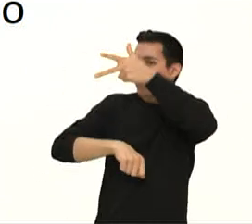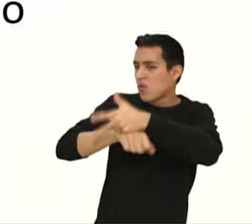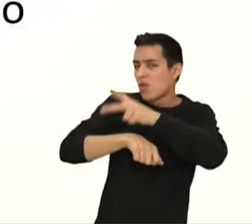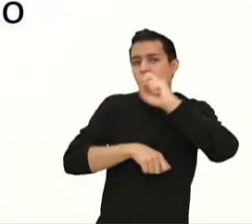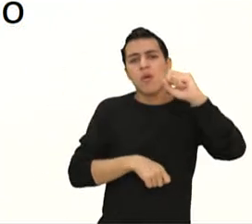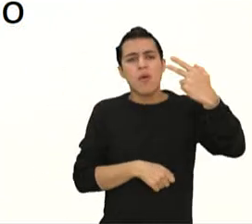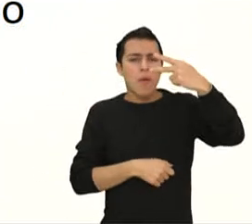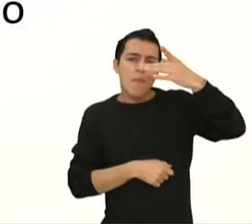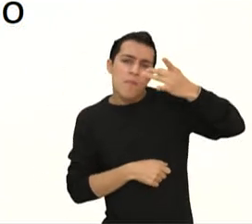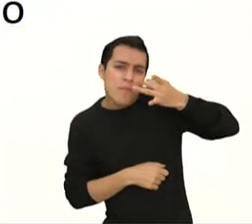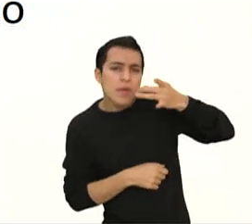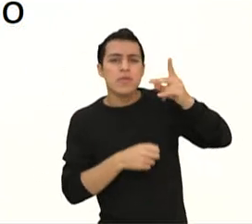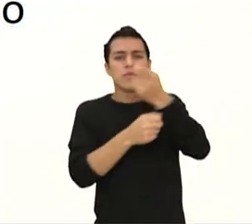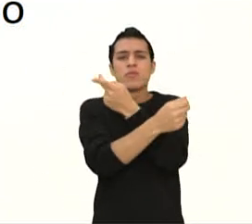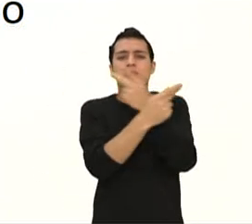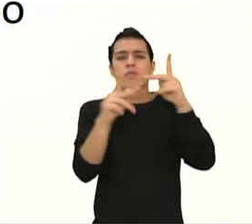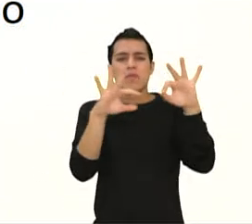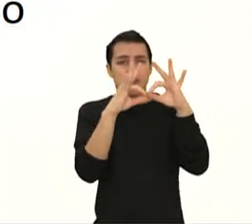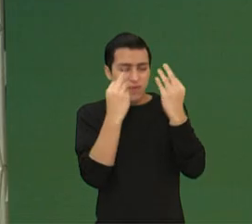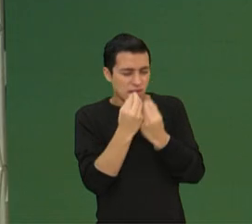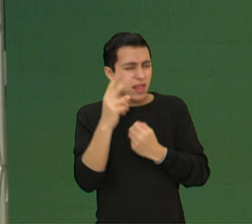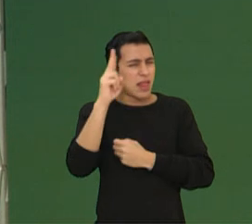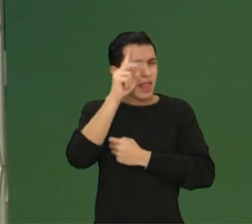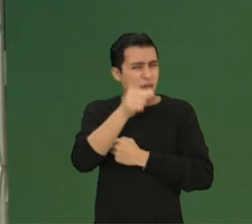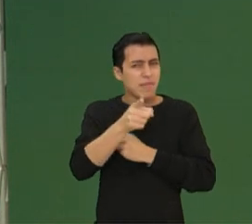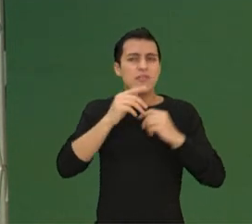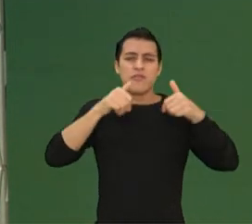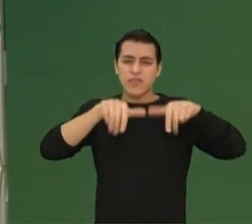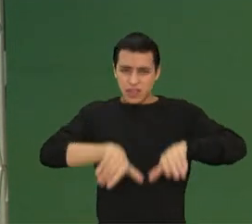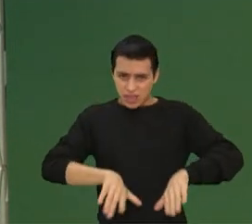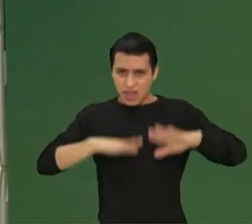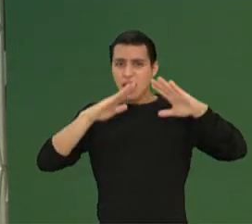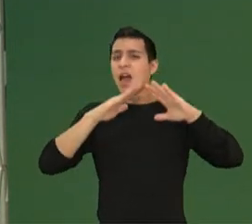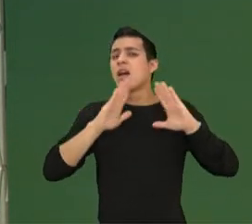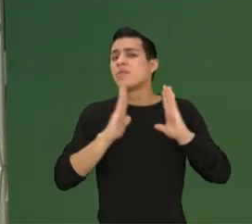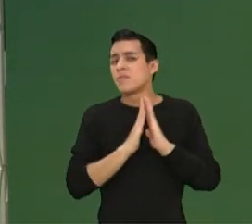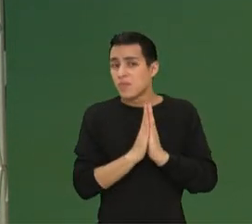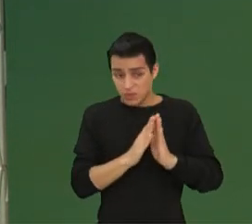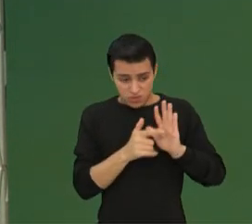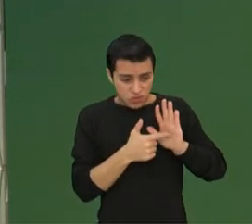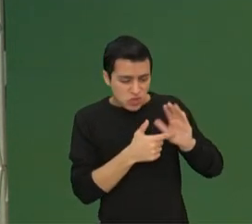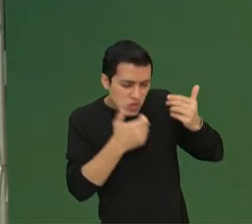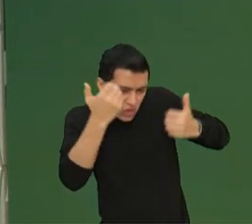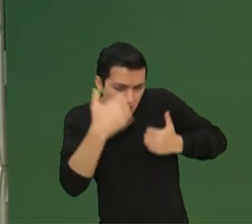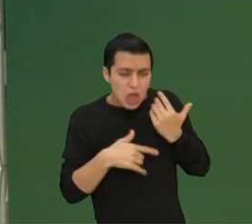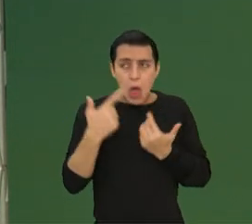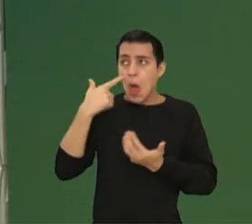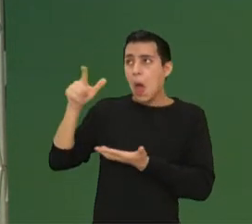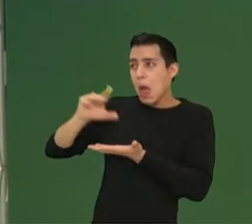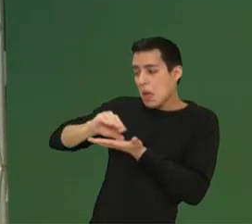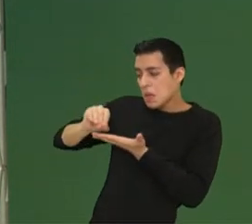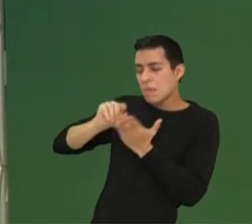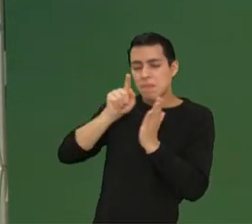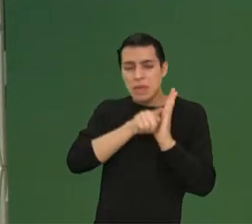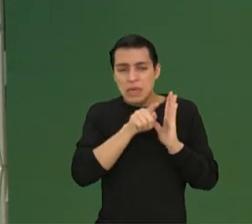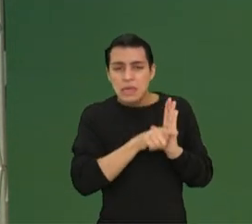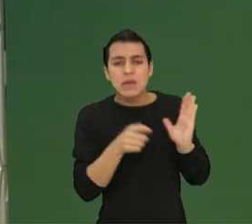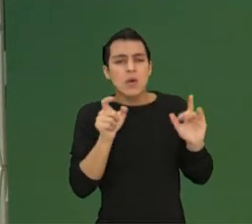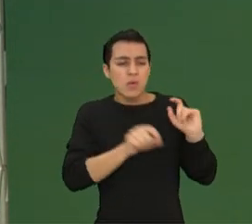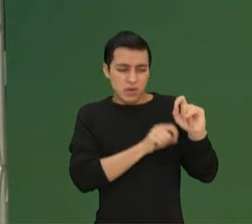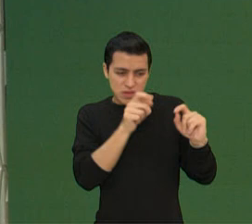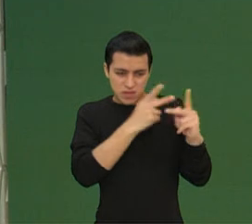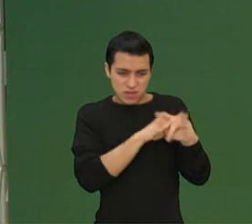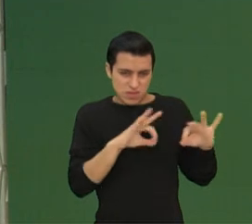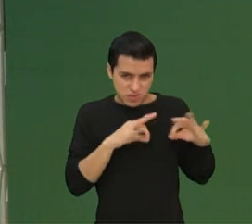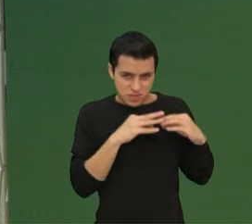ou pessoalmente para sua família. Lembrando, fique em casa. Para você expor seus dados da sua enquete, exponha para